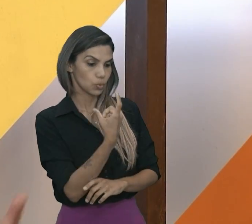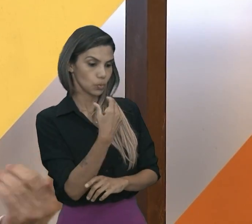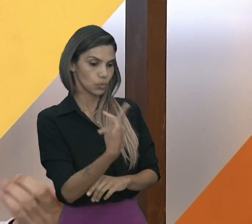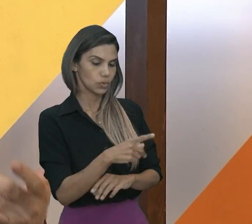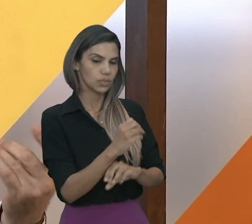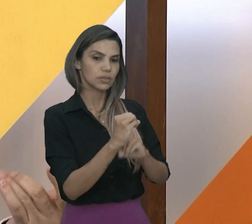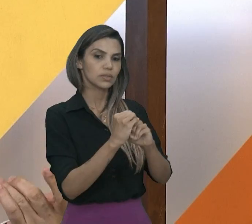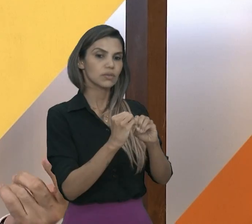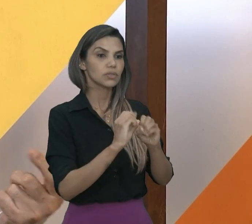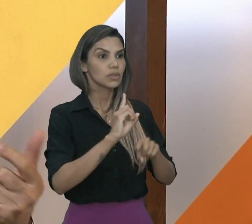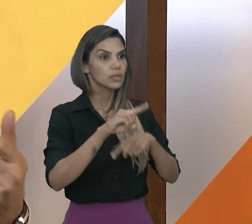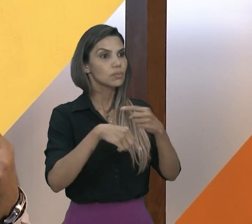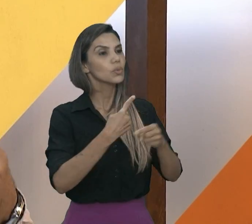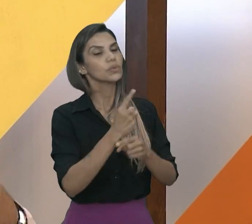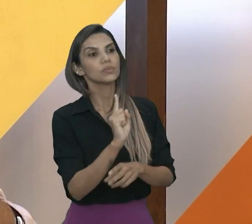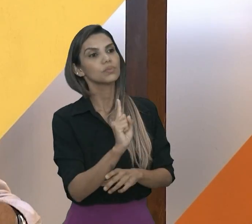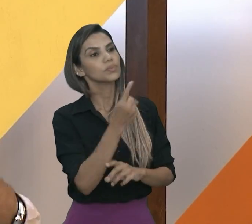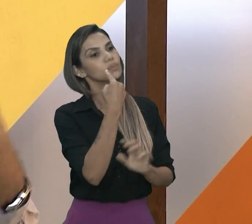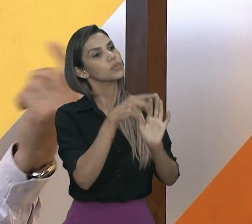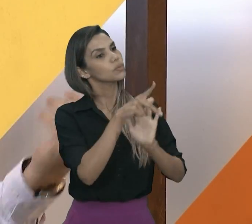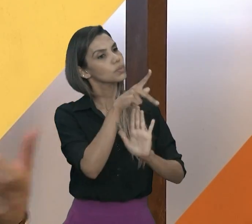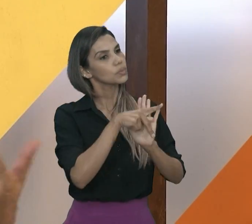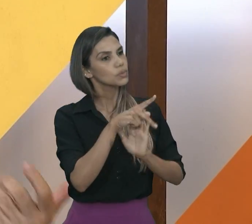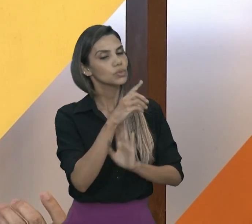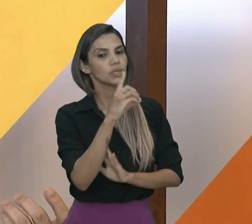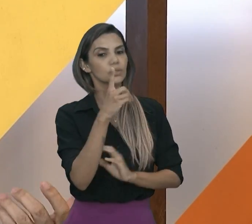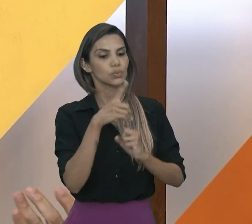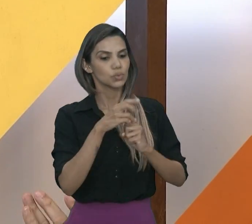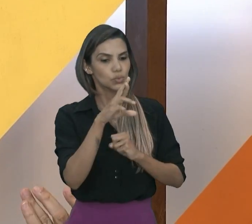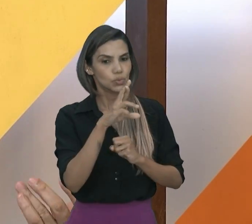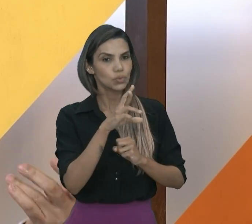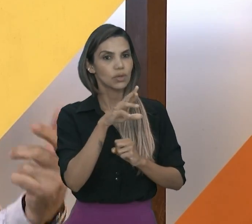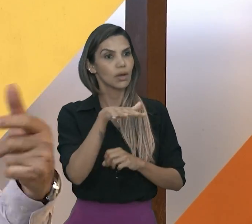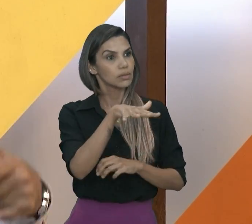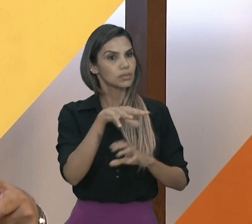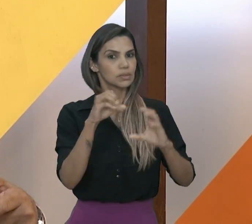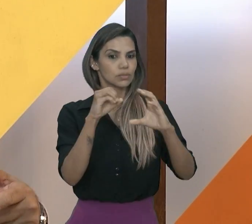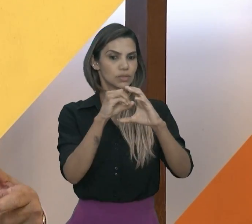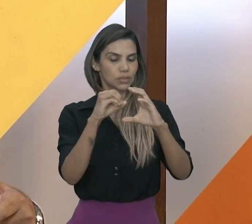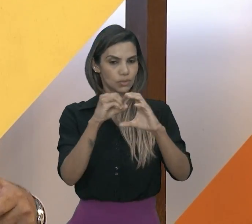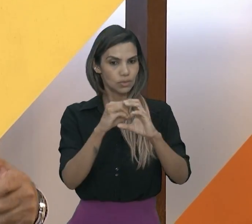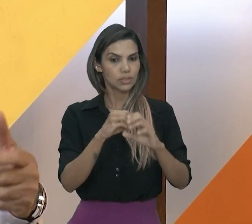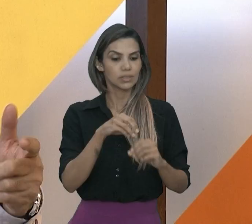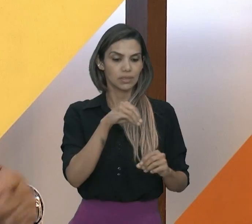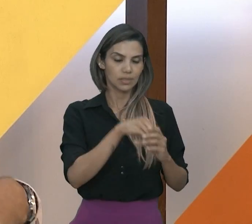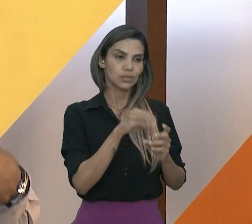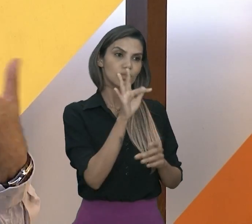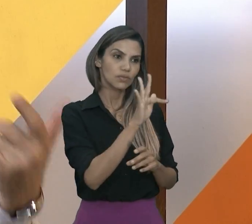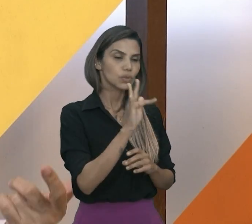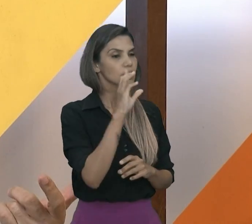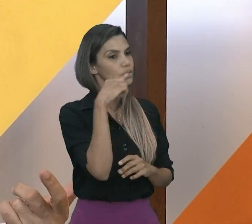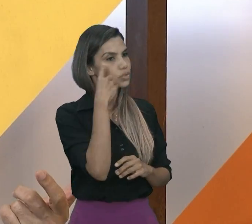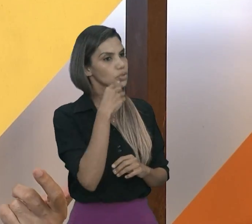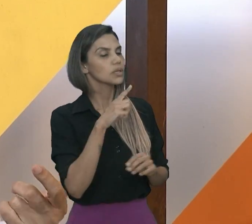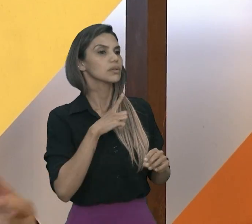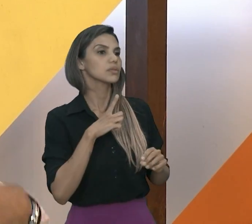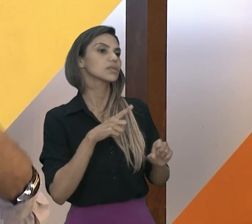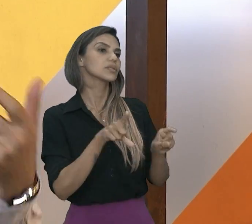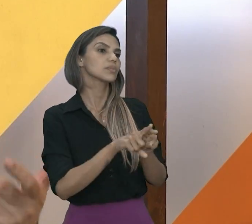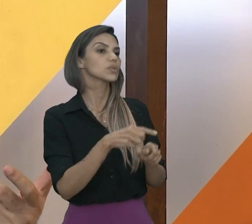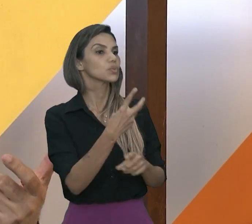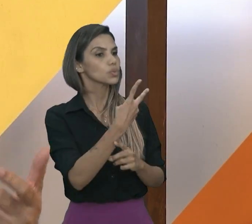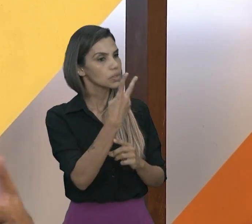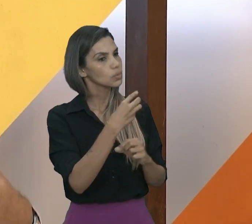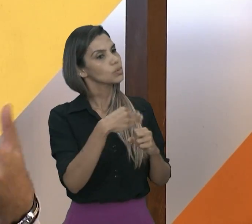o primeiro programa de doutorado no Centro-Oeste, e na Faculdade de Direito nós também temos um segundo mestrado